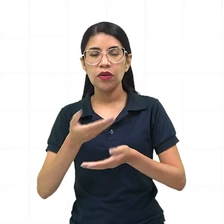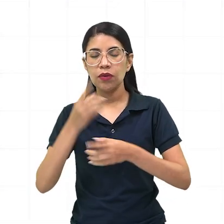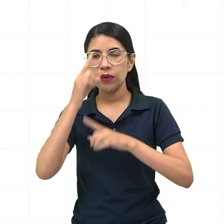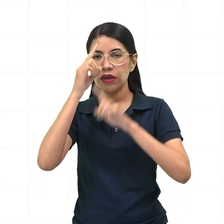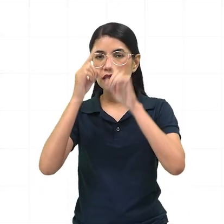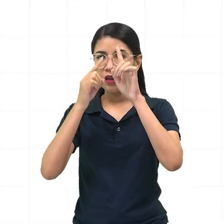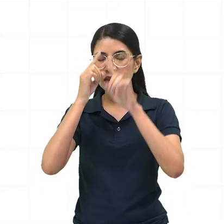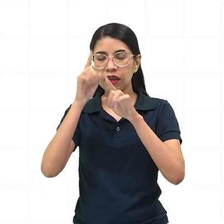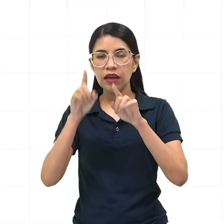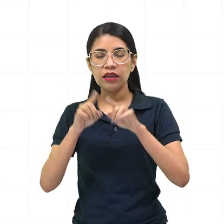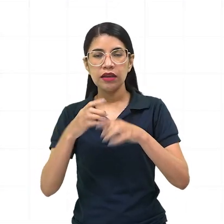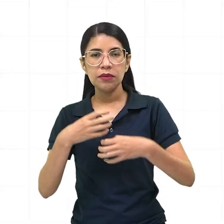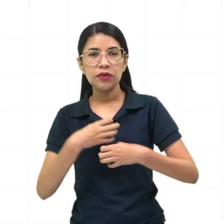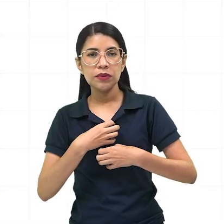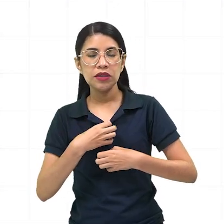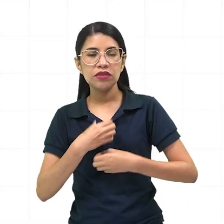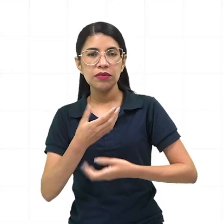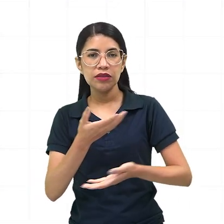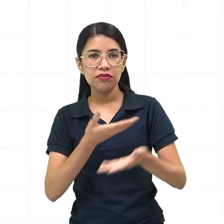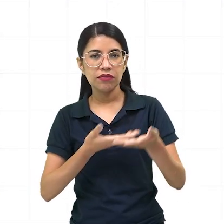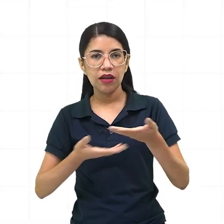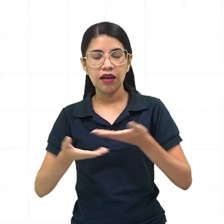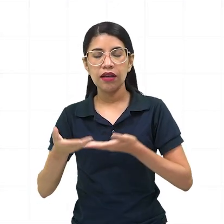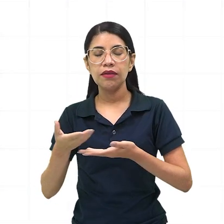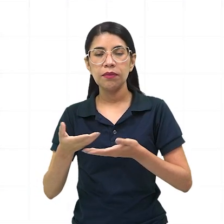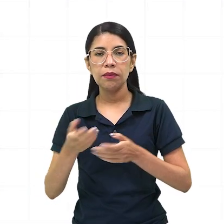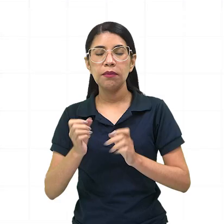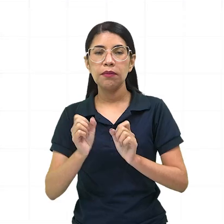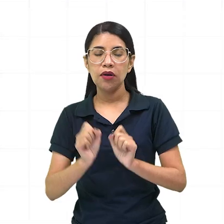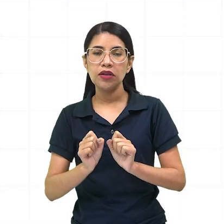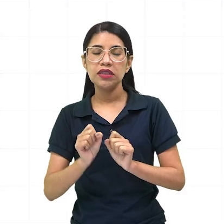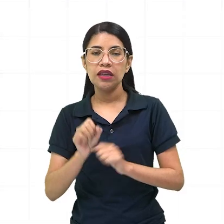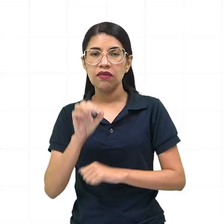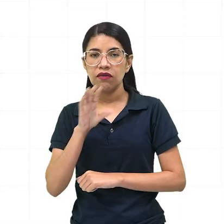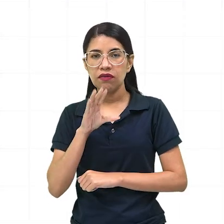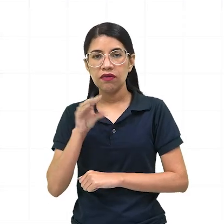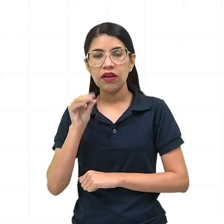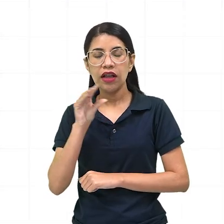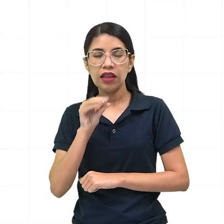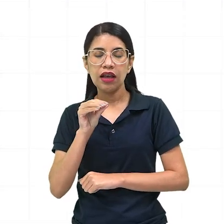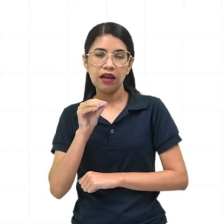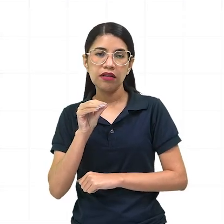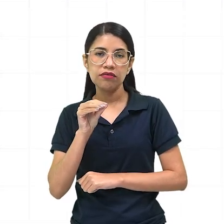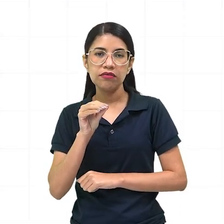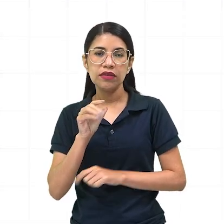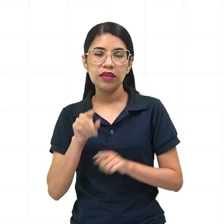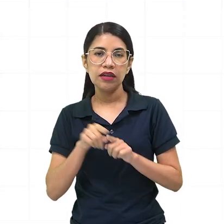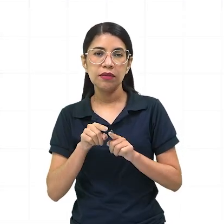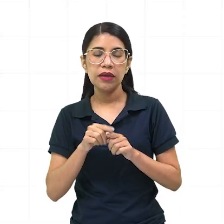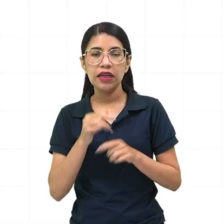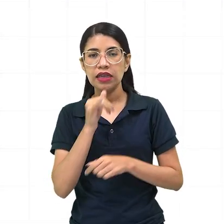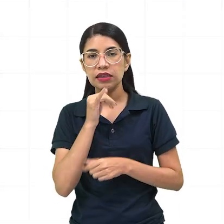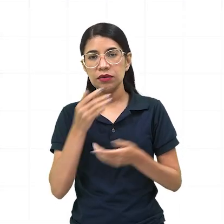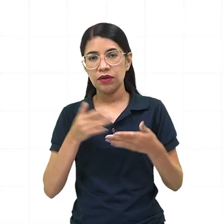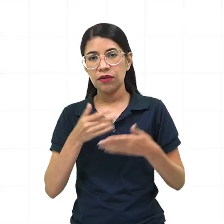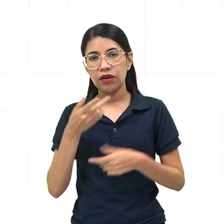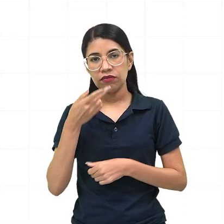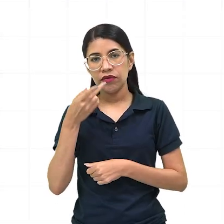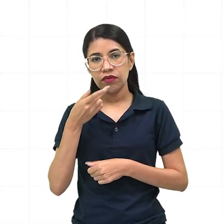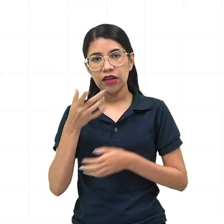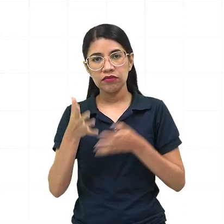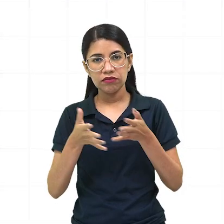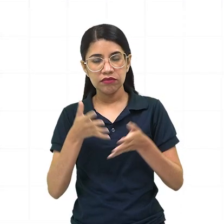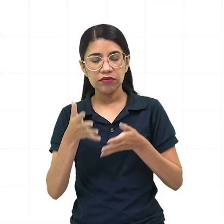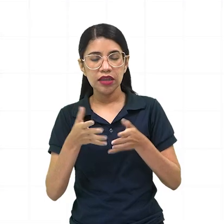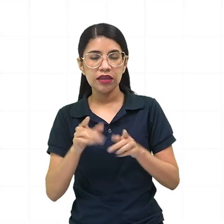ideias e sentimento entre pessoas. Ela pode ser verbal, como na fala, agora eu estou falando com você, né?